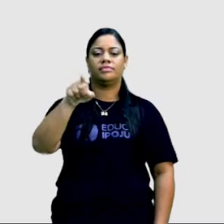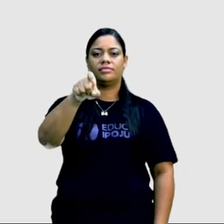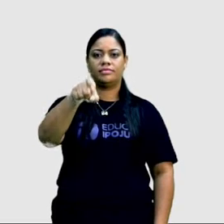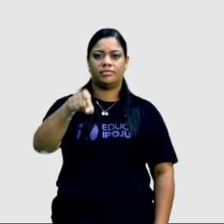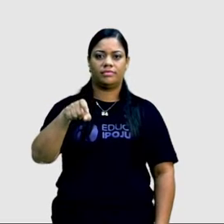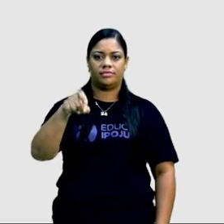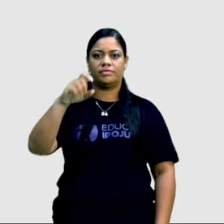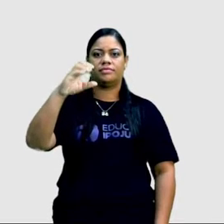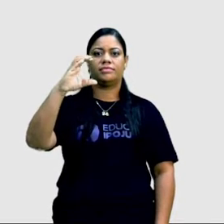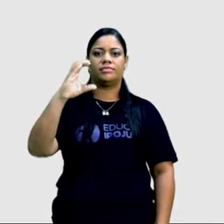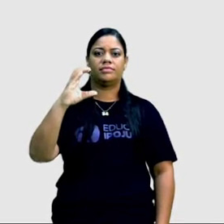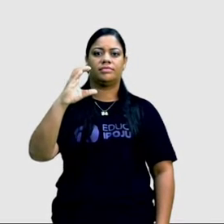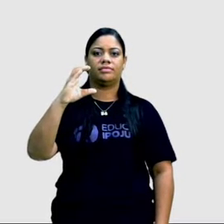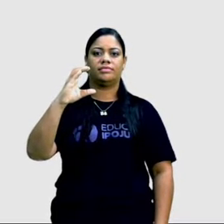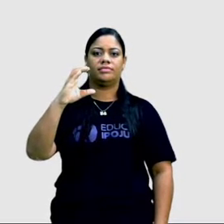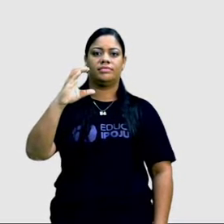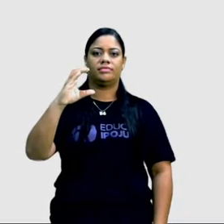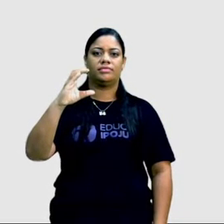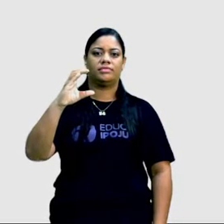XC,